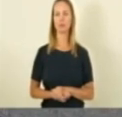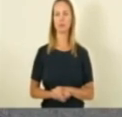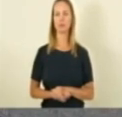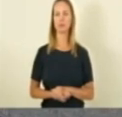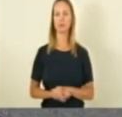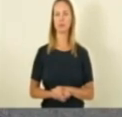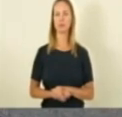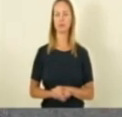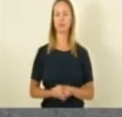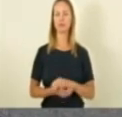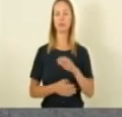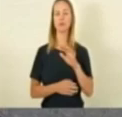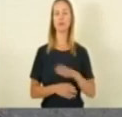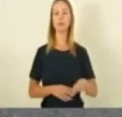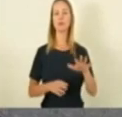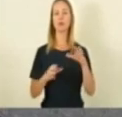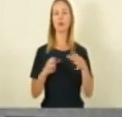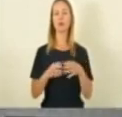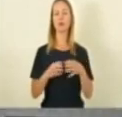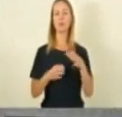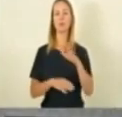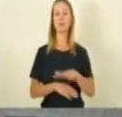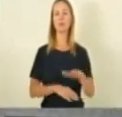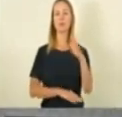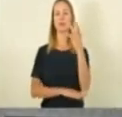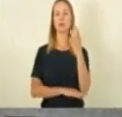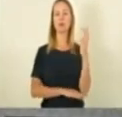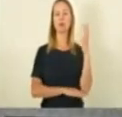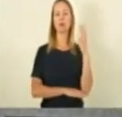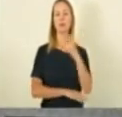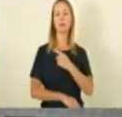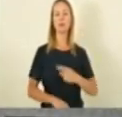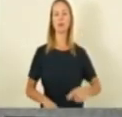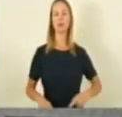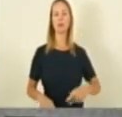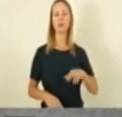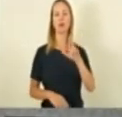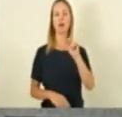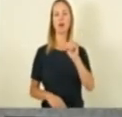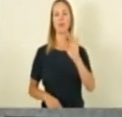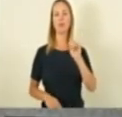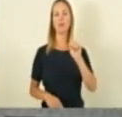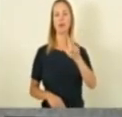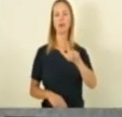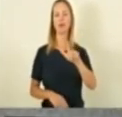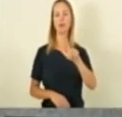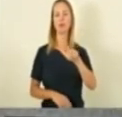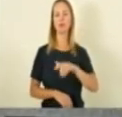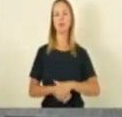De meio ambiente, senhor presidente, presidida pelo nobre deputado Rafael Favato,